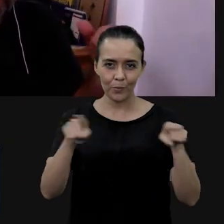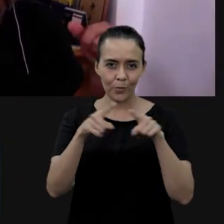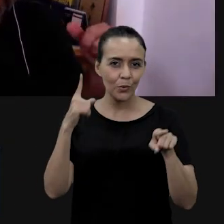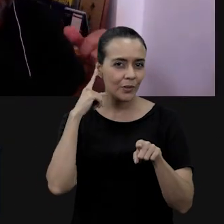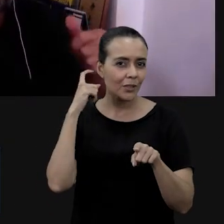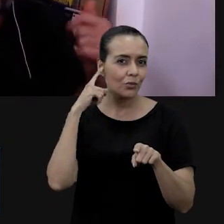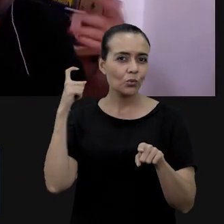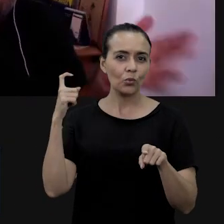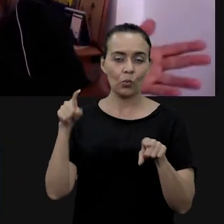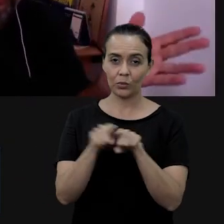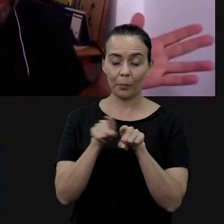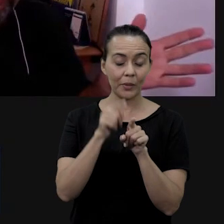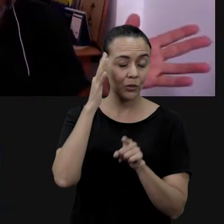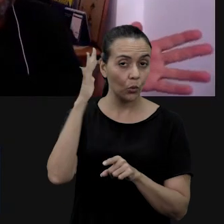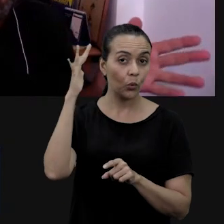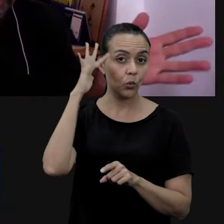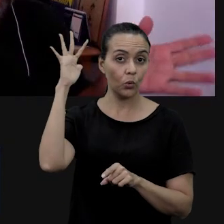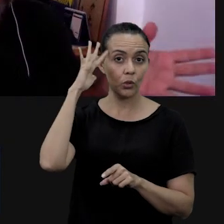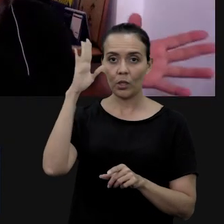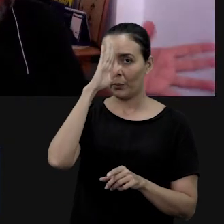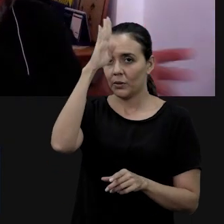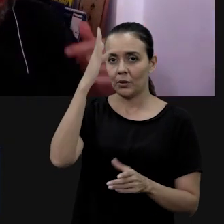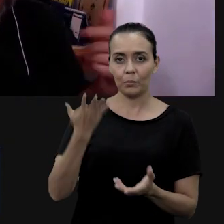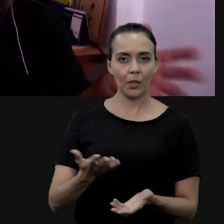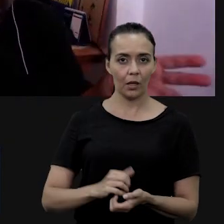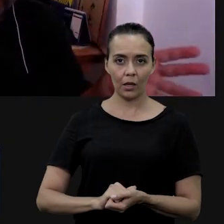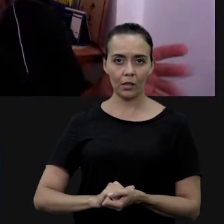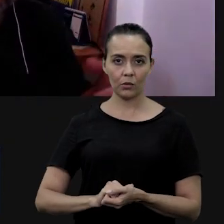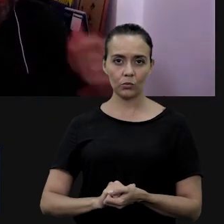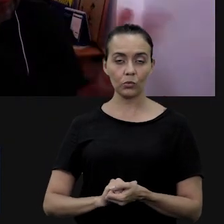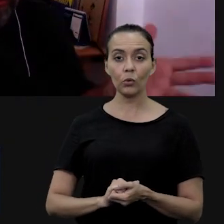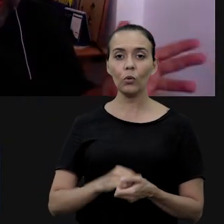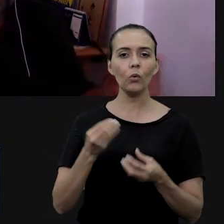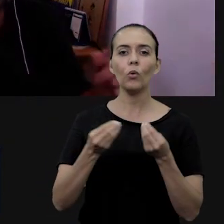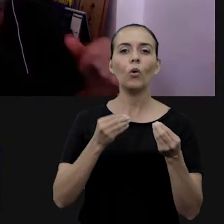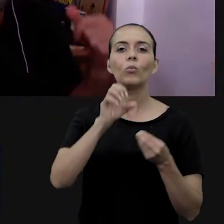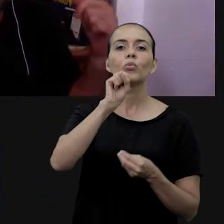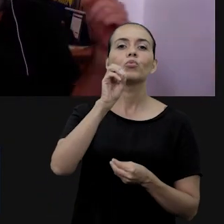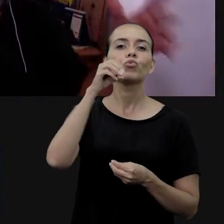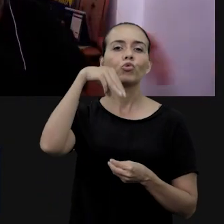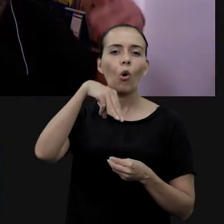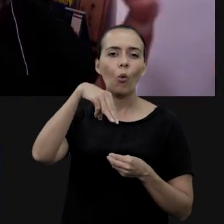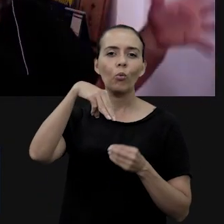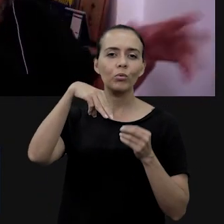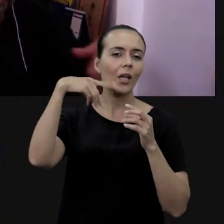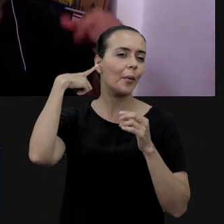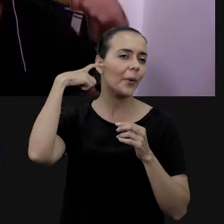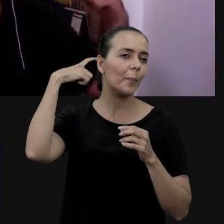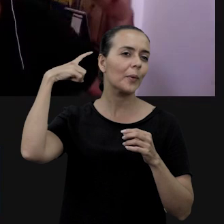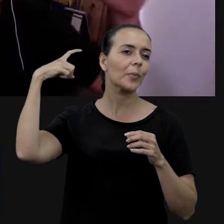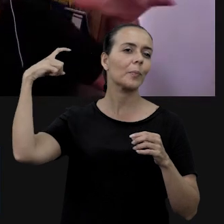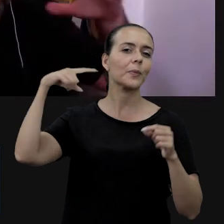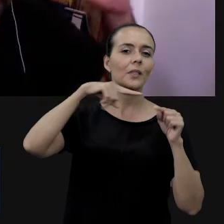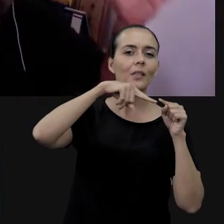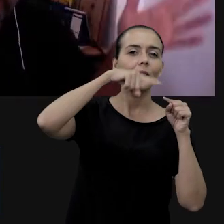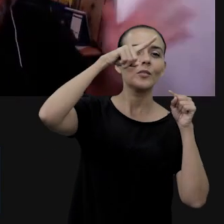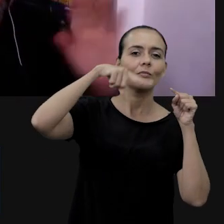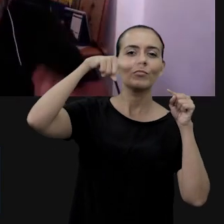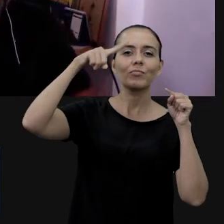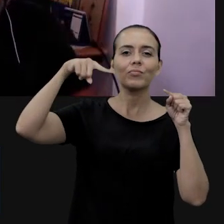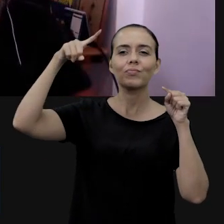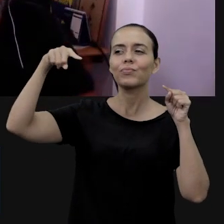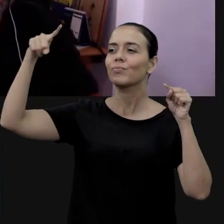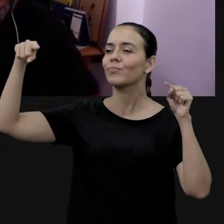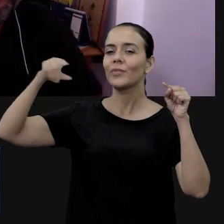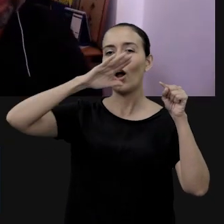conhecimentos teóricos que são fundamentais, o som, né? Como ele se comporta, como é a física